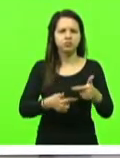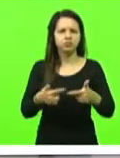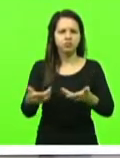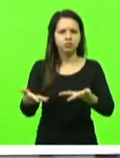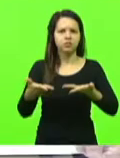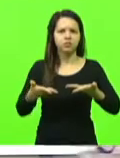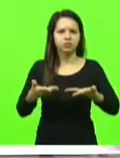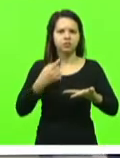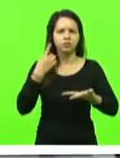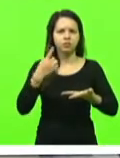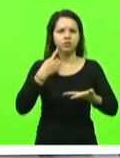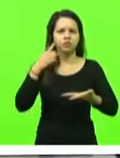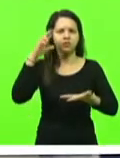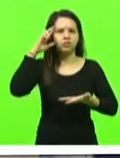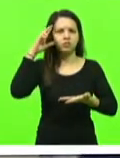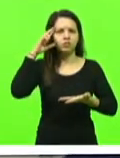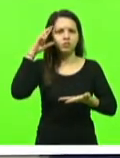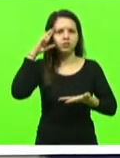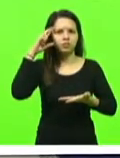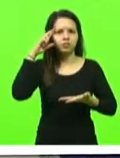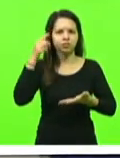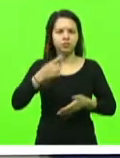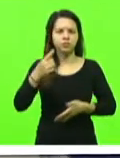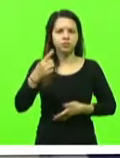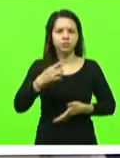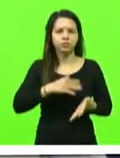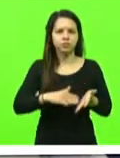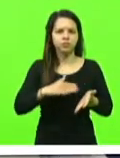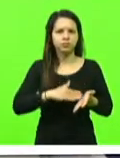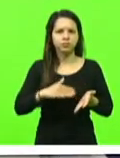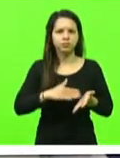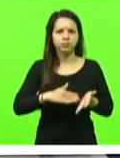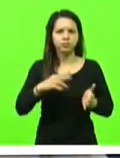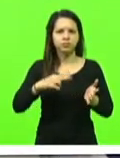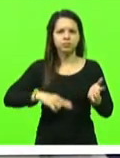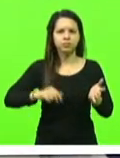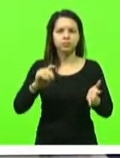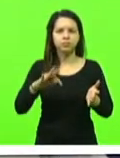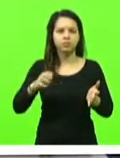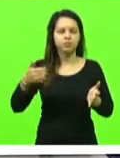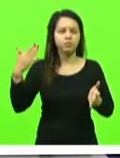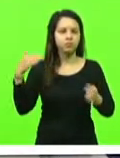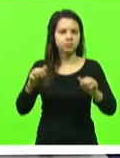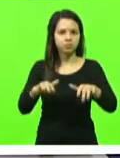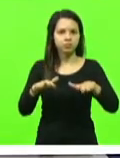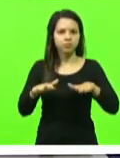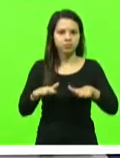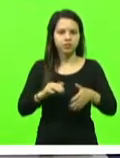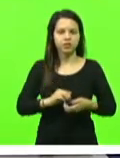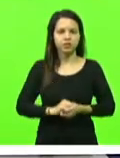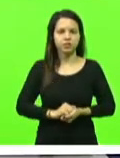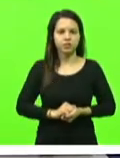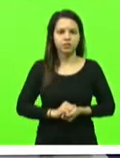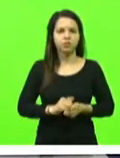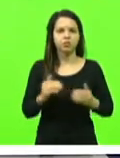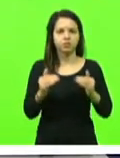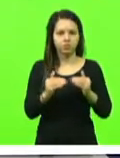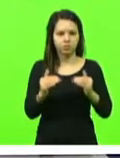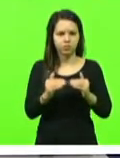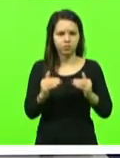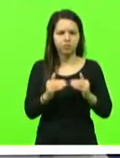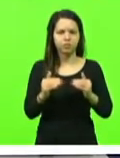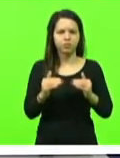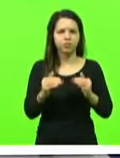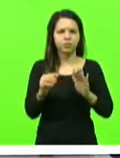senhor deputado Ricardo Alba, primeiro secretário, para proceder à leitura da ata da sessão anterior, que, em consonância com o parágrafo